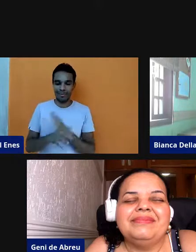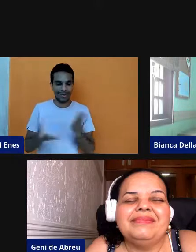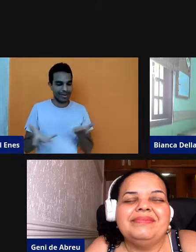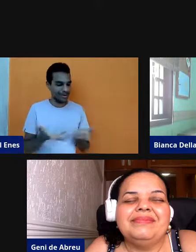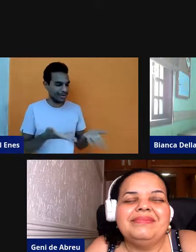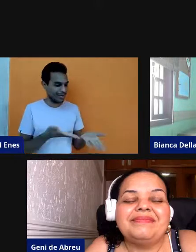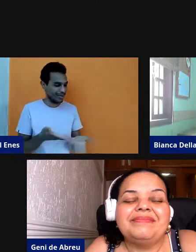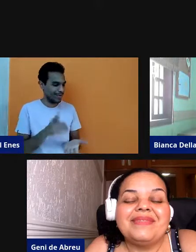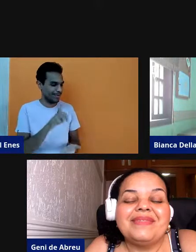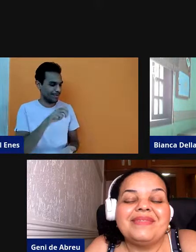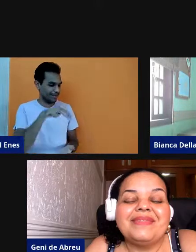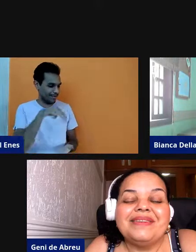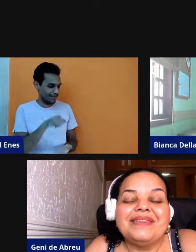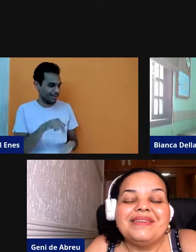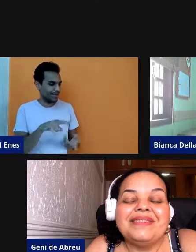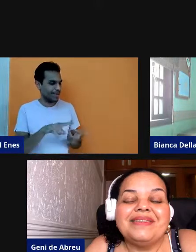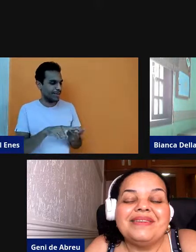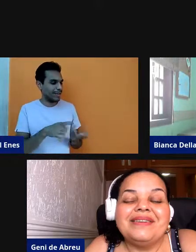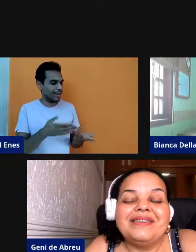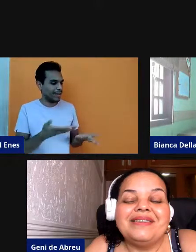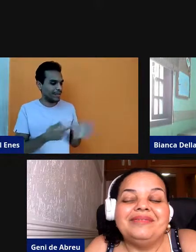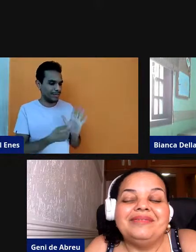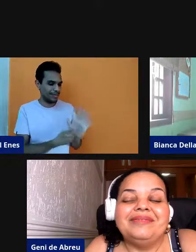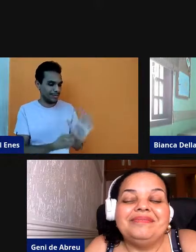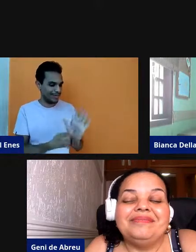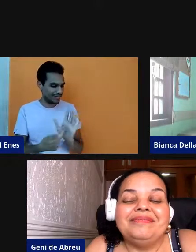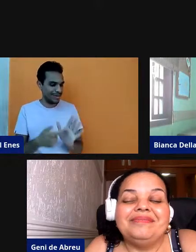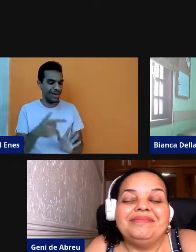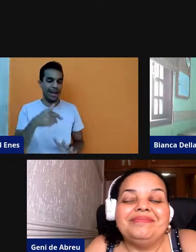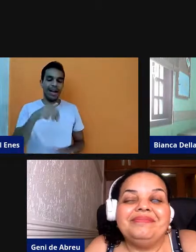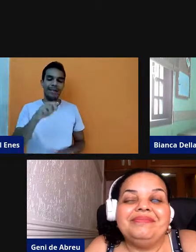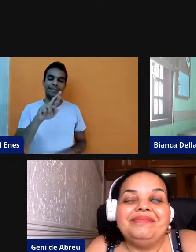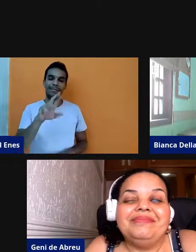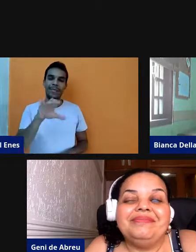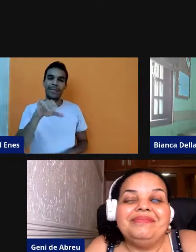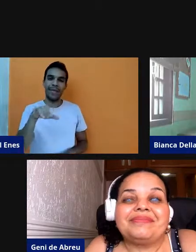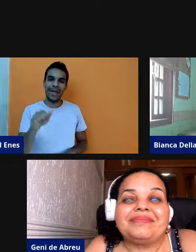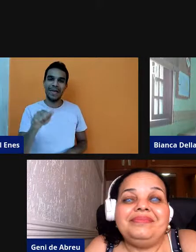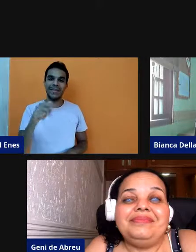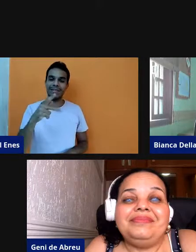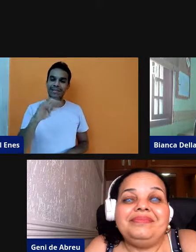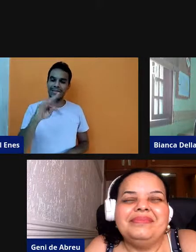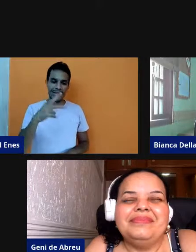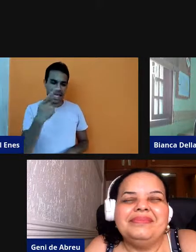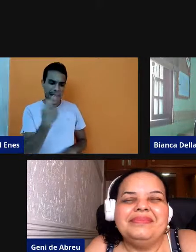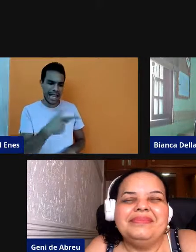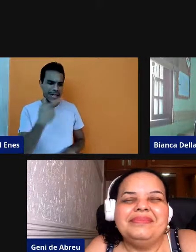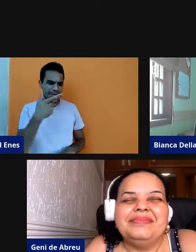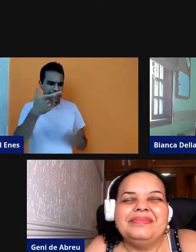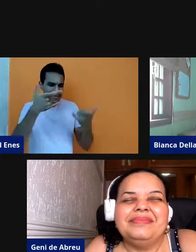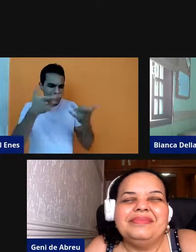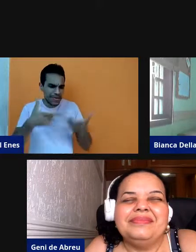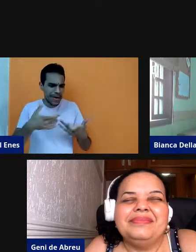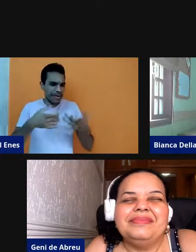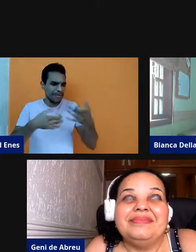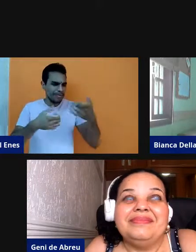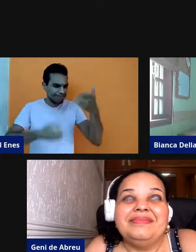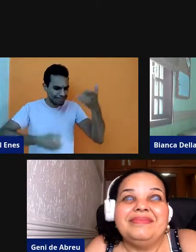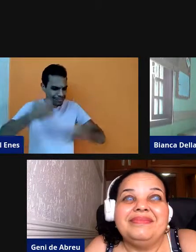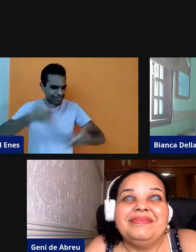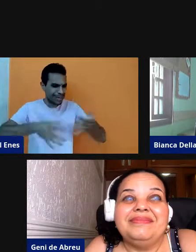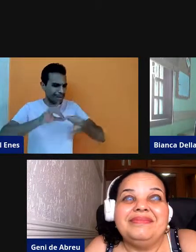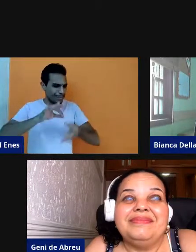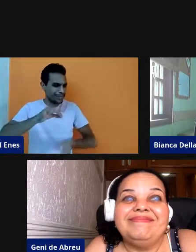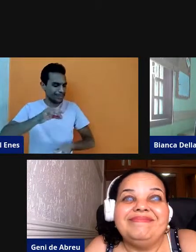a Geni e para as nossas colegas também, a Márcia e a Patrícia, que tem muito para falar hoje da gente. A gente estava conversando aqui antes, elas